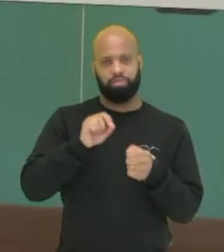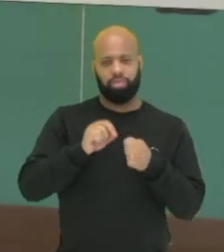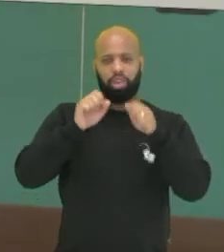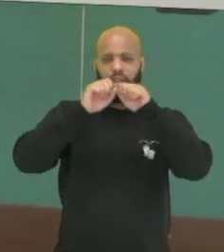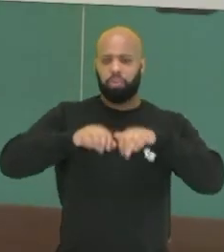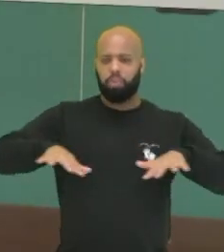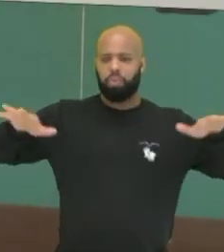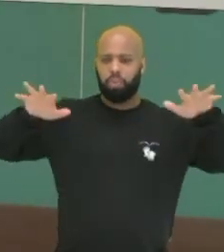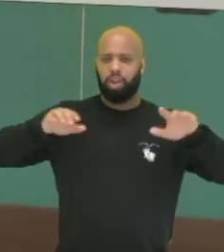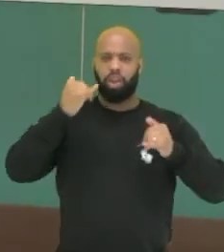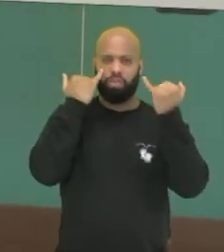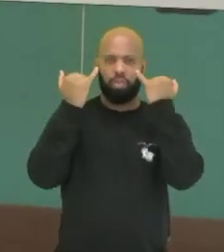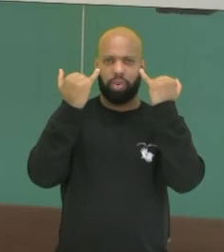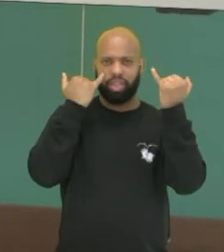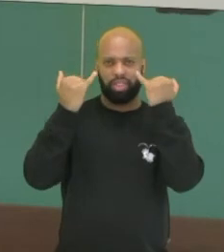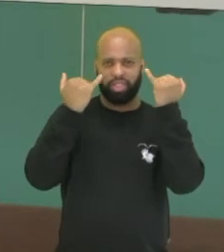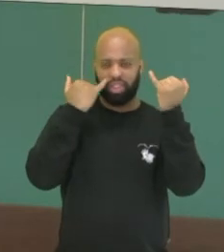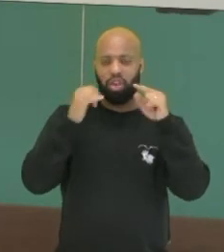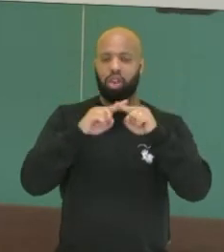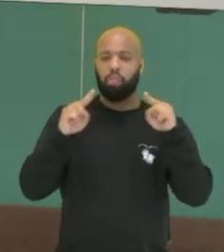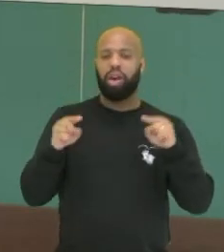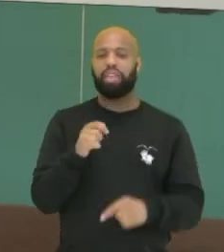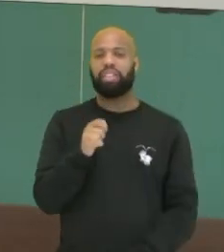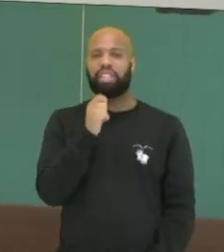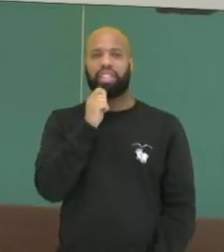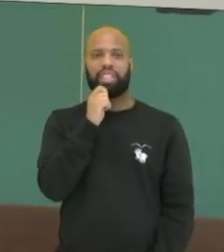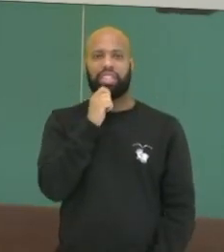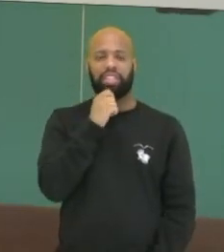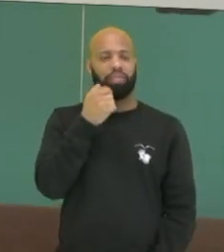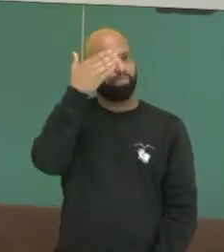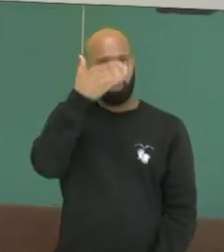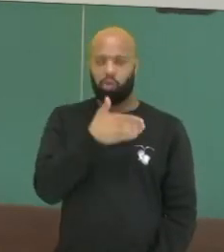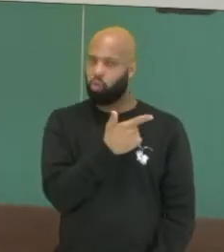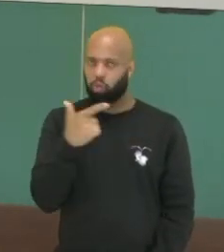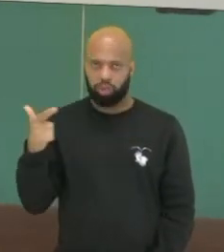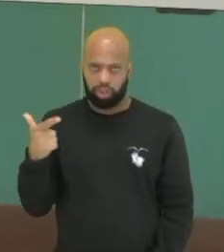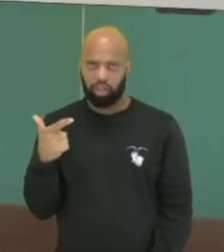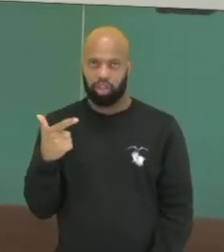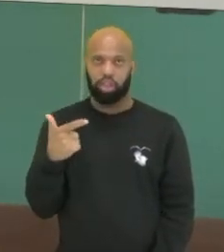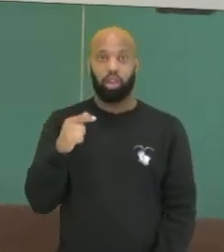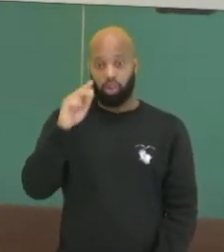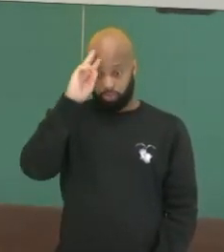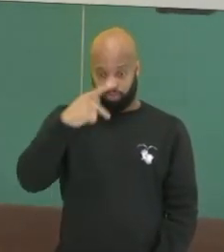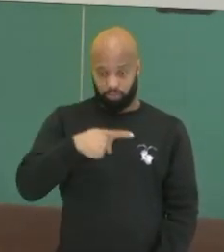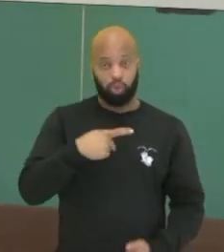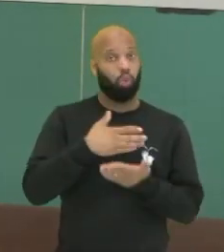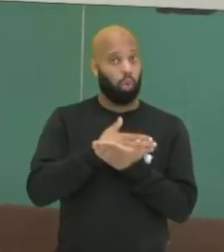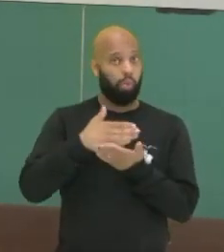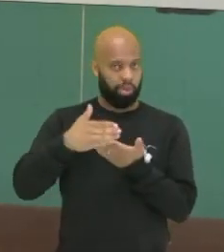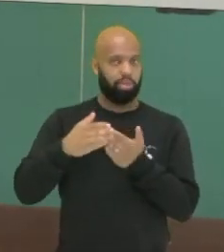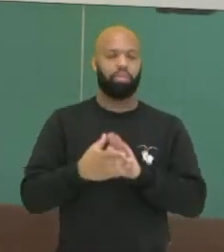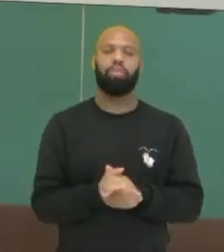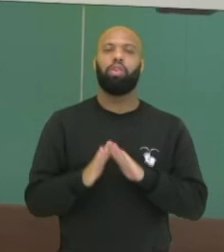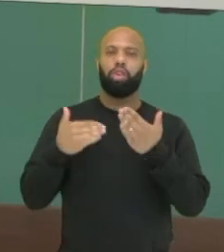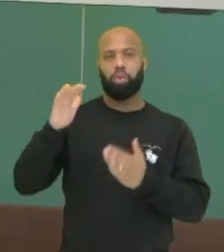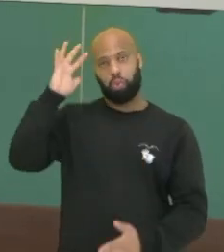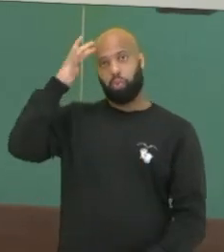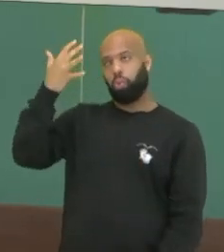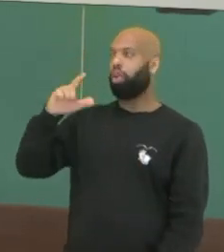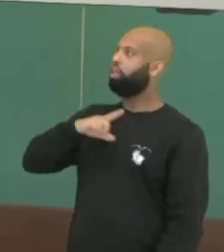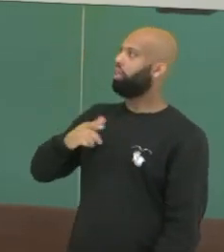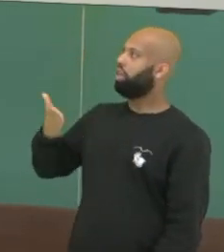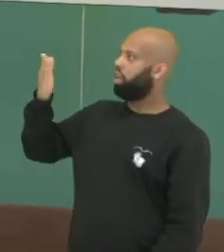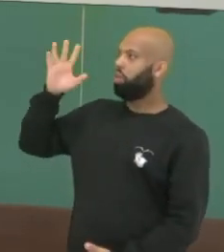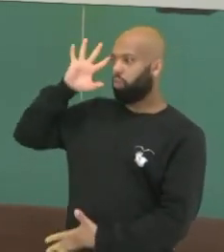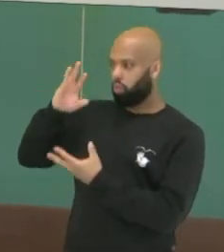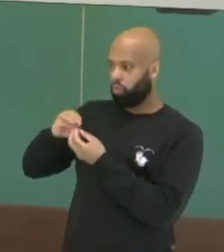de informações sem a checagem adequada. Comecemos nós mesmos. Então, a solução prevista aqui nessa